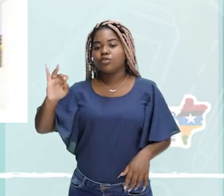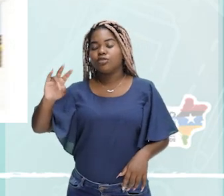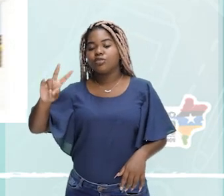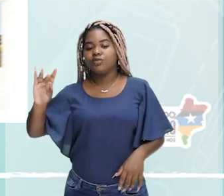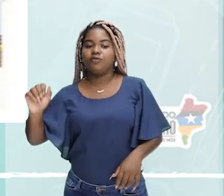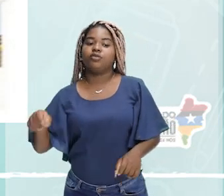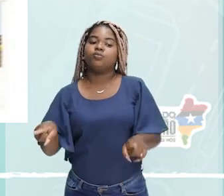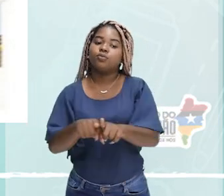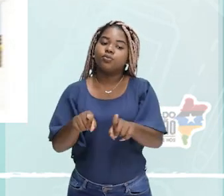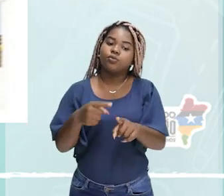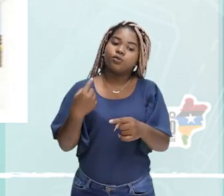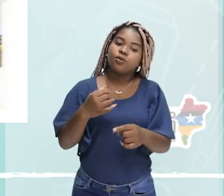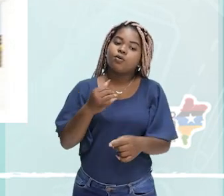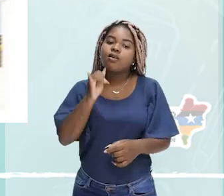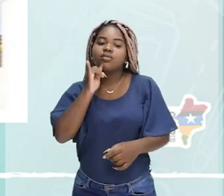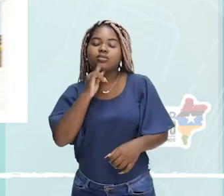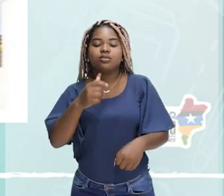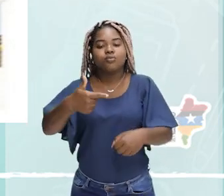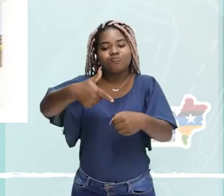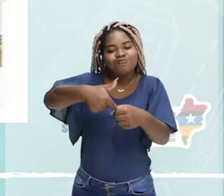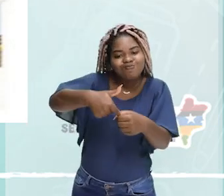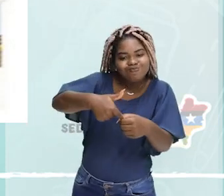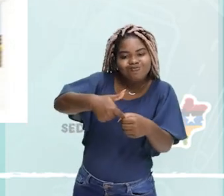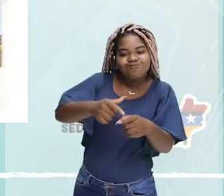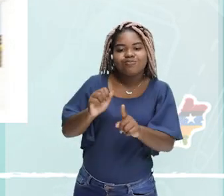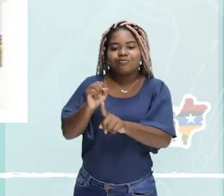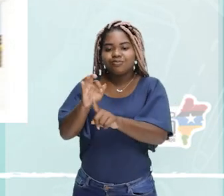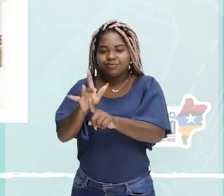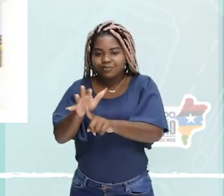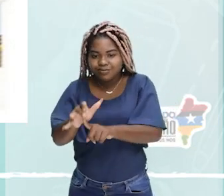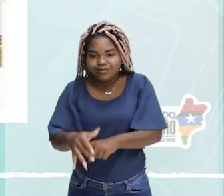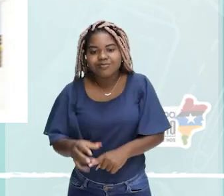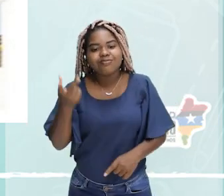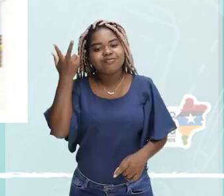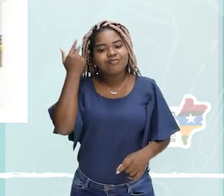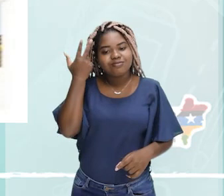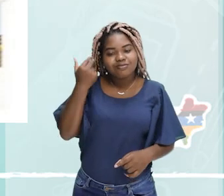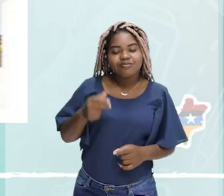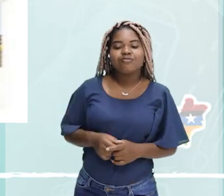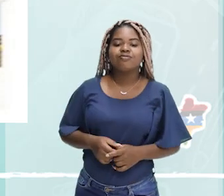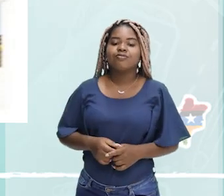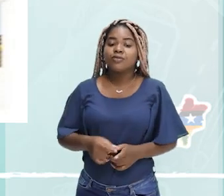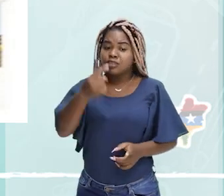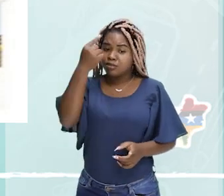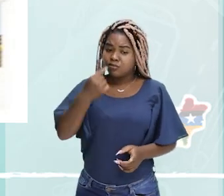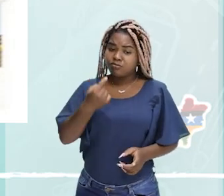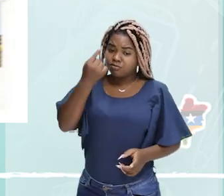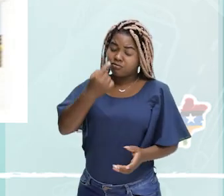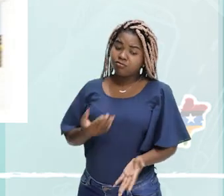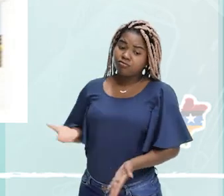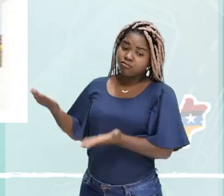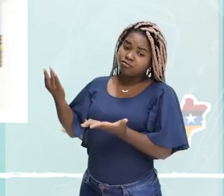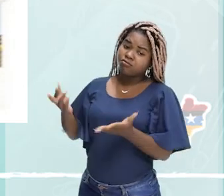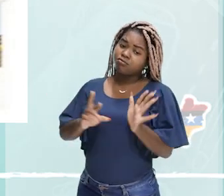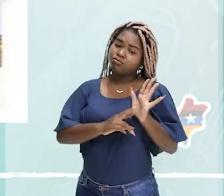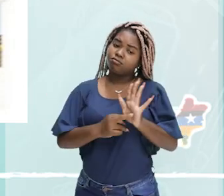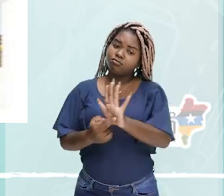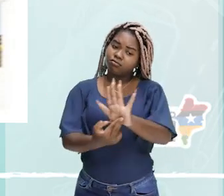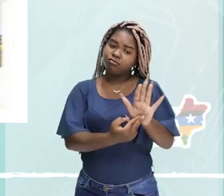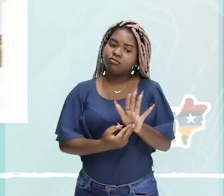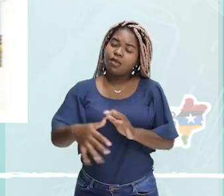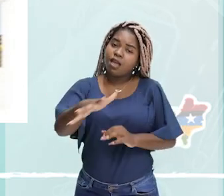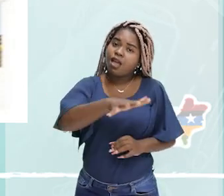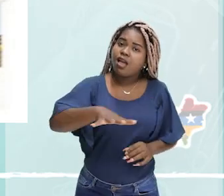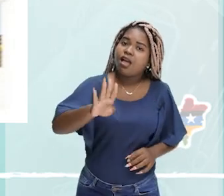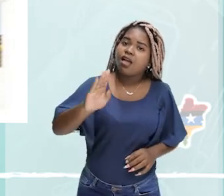gás natural e principalmente o petróleo. Essa imagem bem aqui, ó, ela vai te representar justamente uma área de bacia sedimentar. Tu